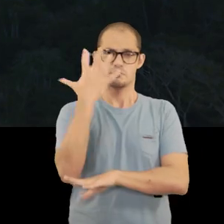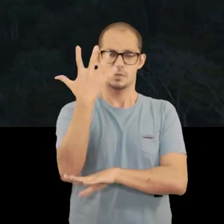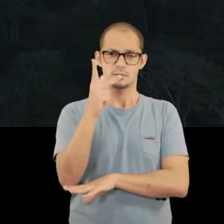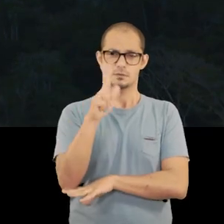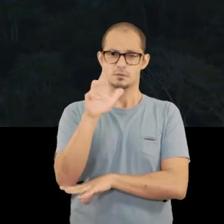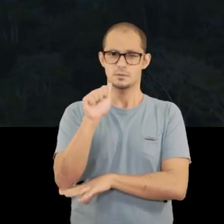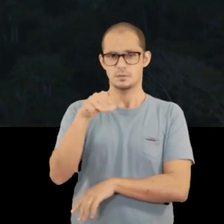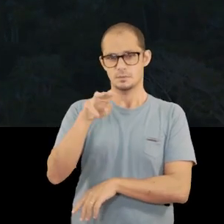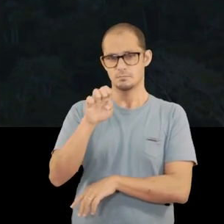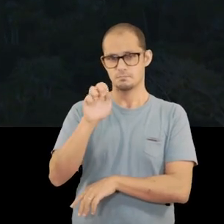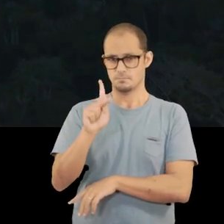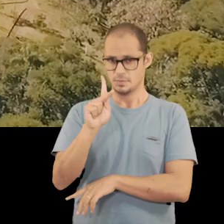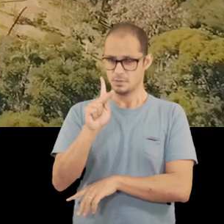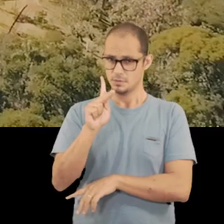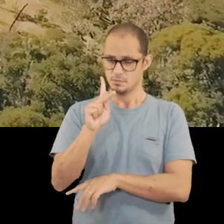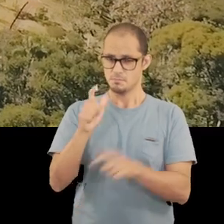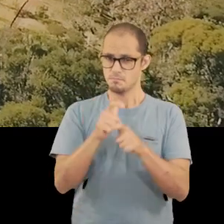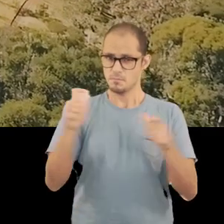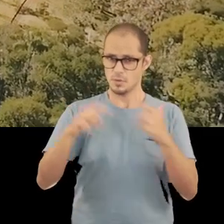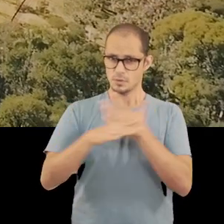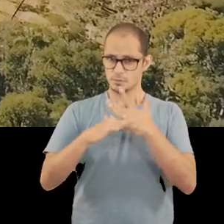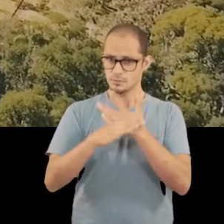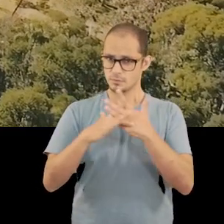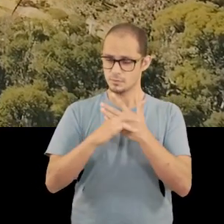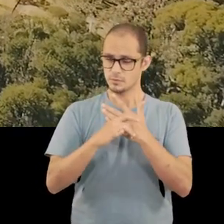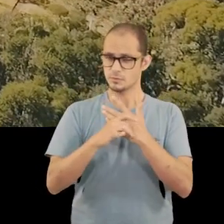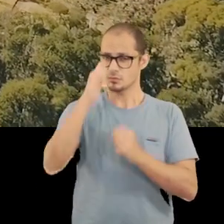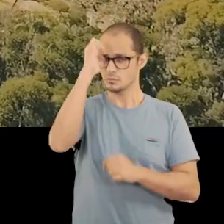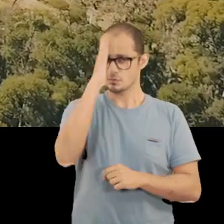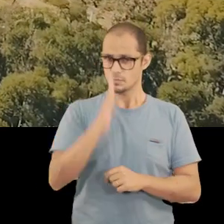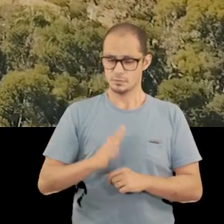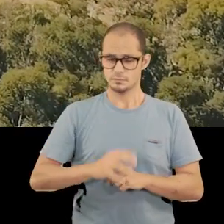da Mata do Crambeque, um dos maiores fragmentos de malha urbana do nosso país.